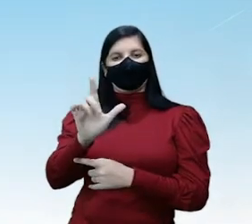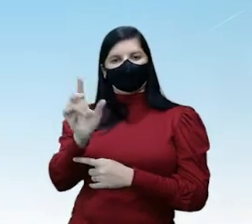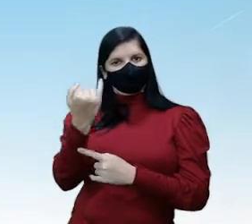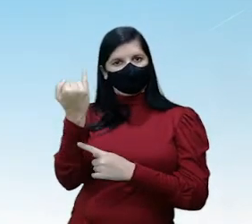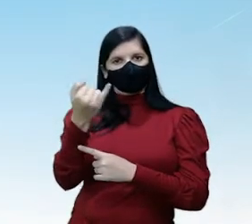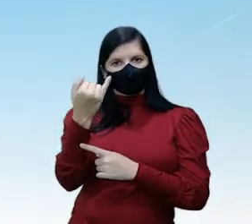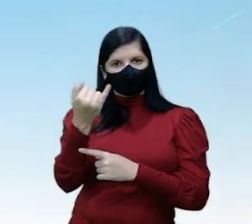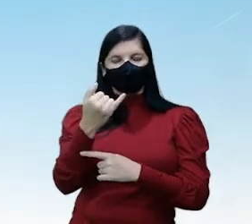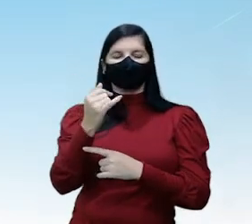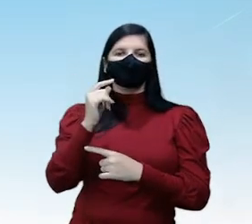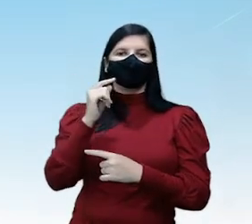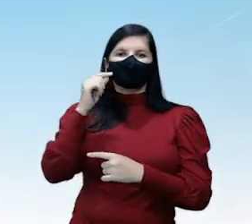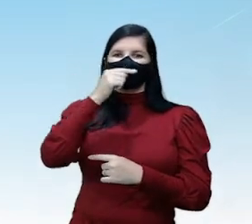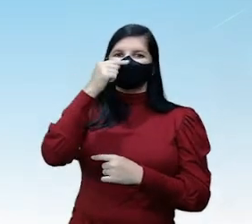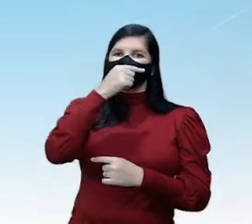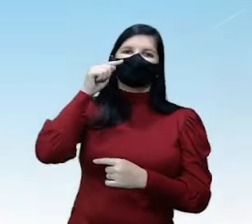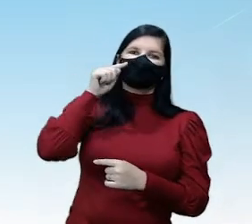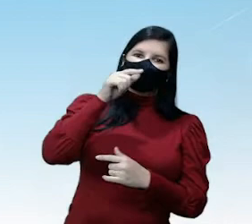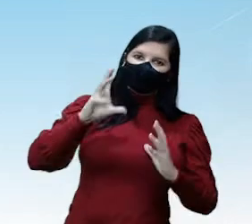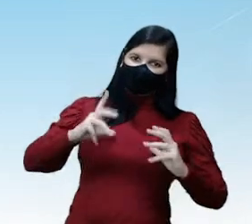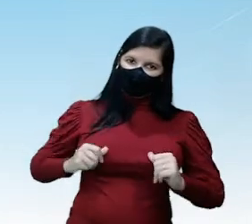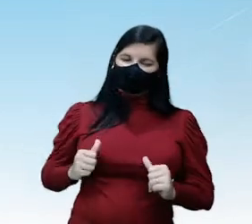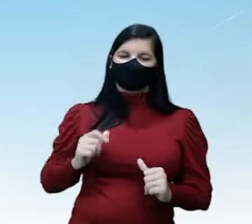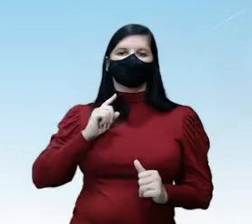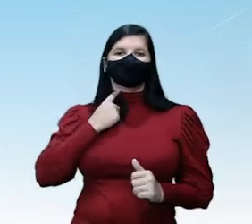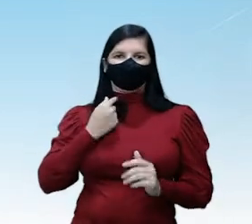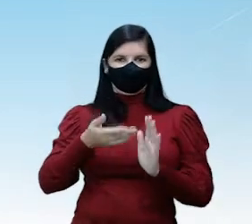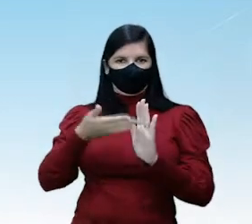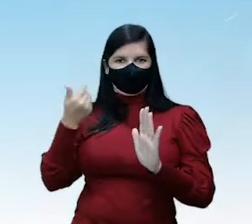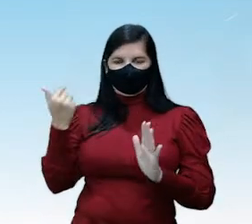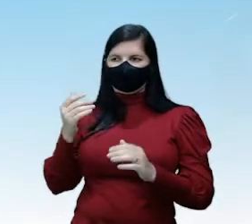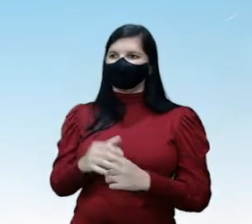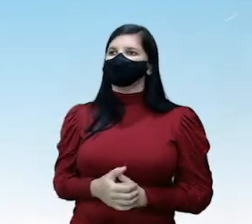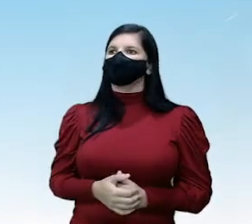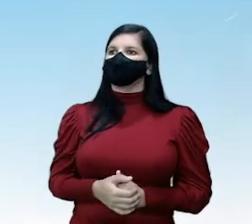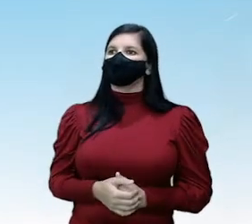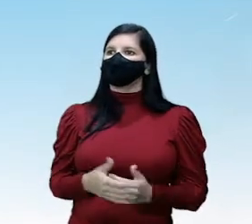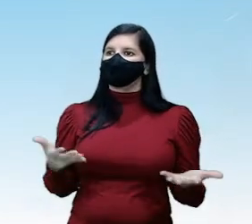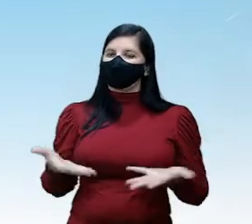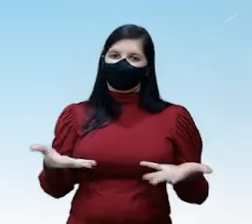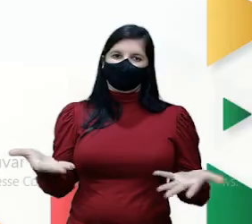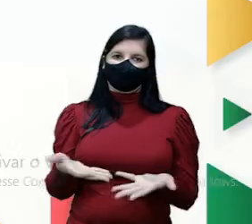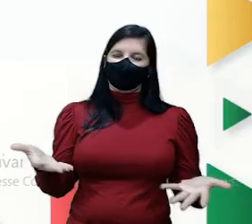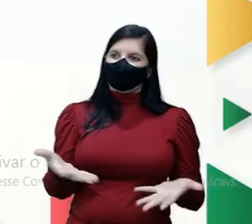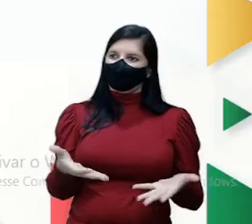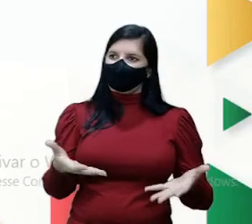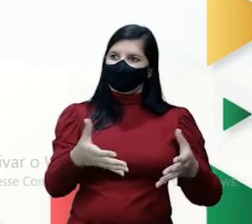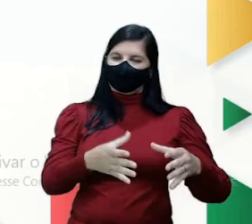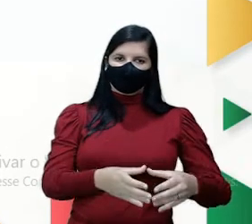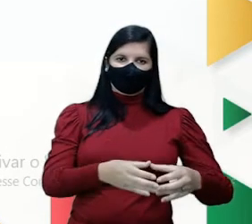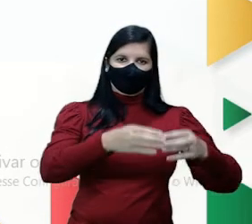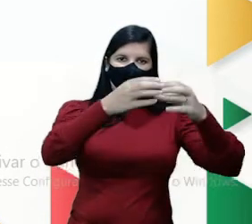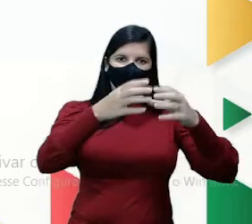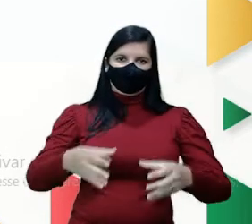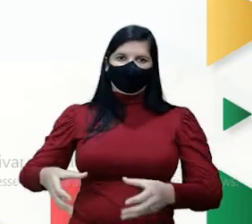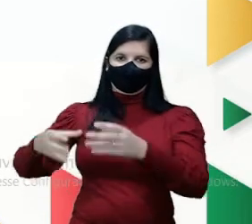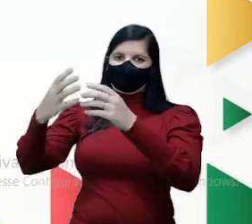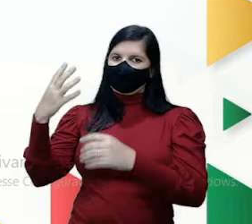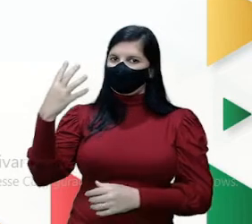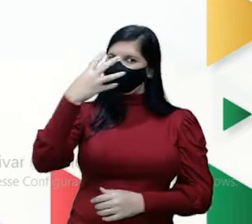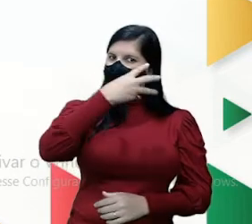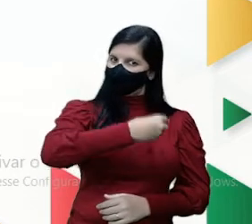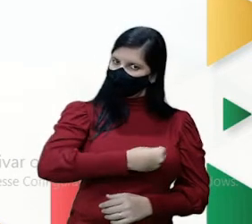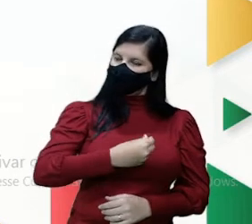de cáries que existe aí na população. A gente tem aí essa imagem que é linda, onde